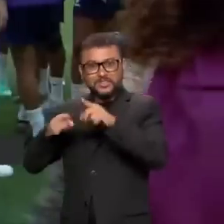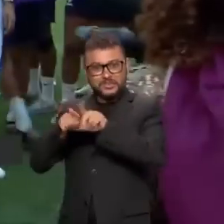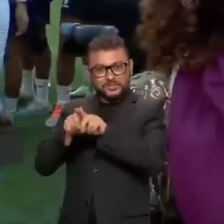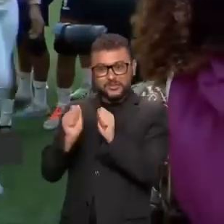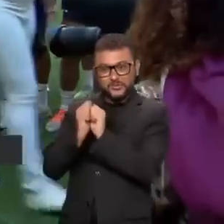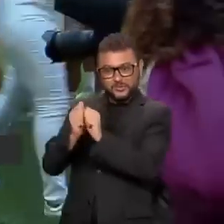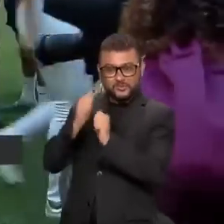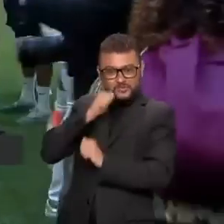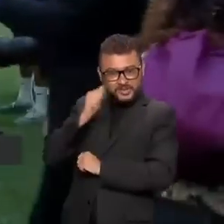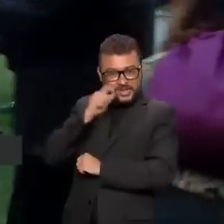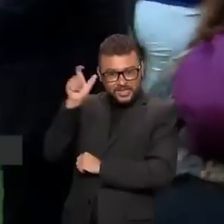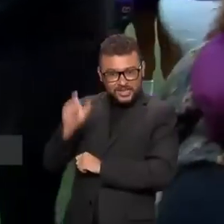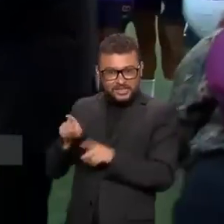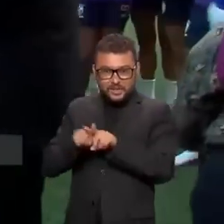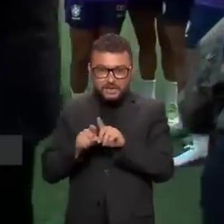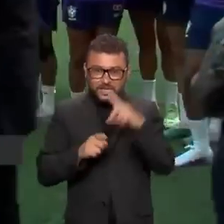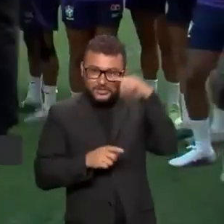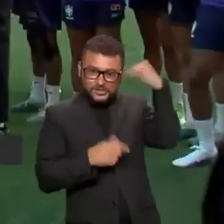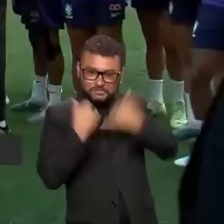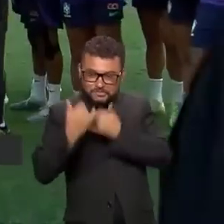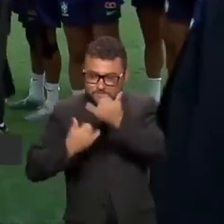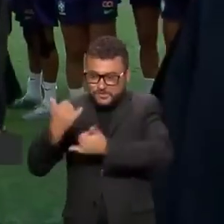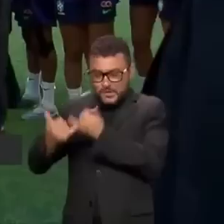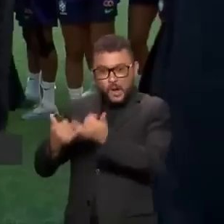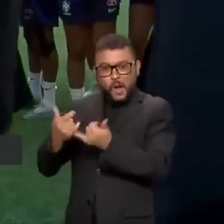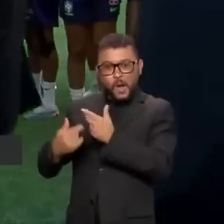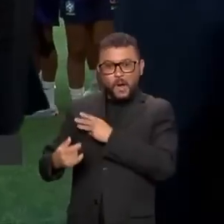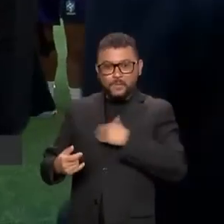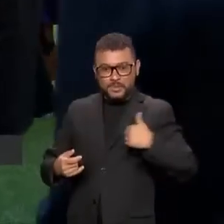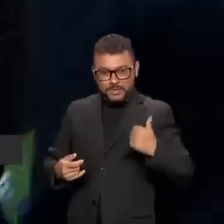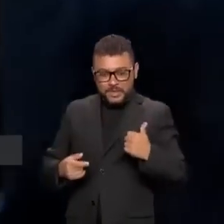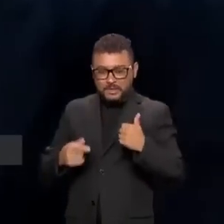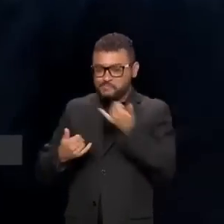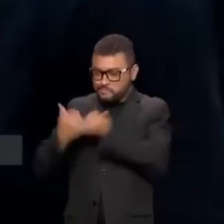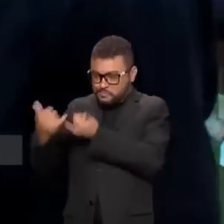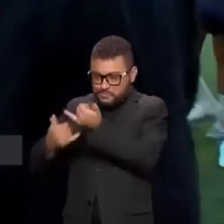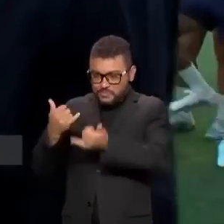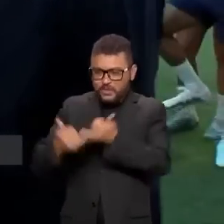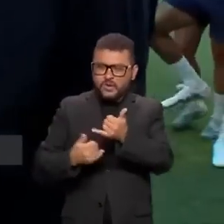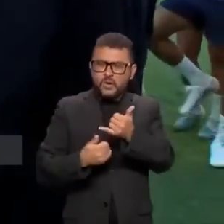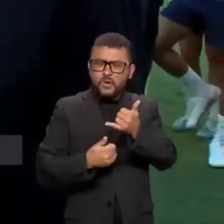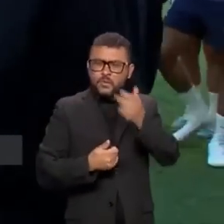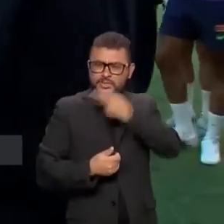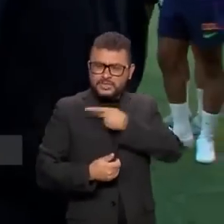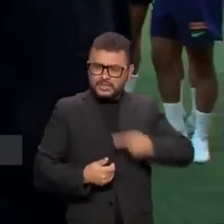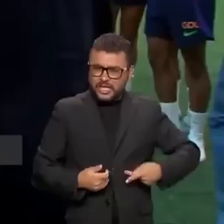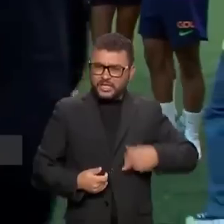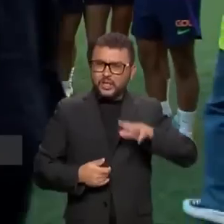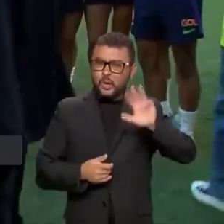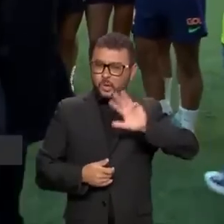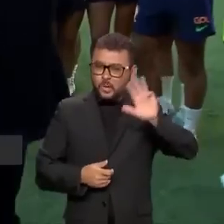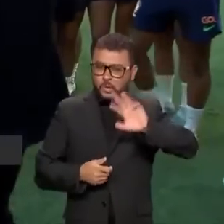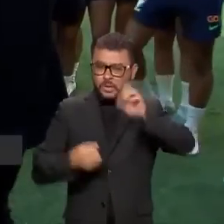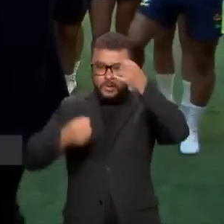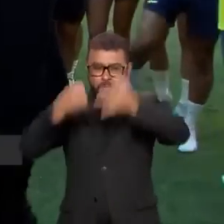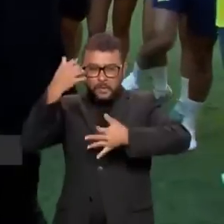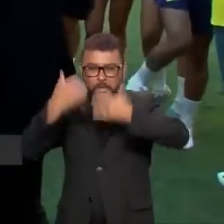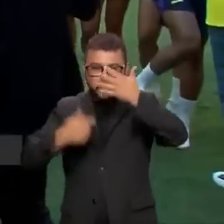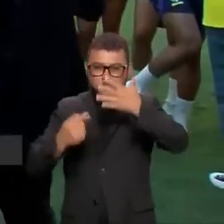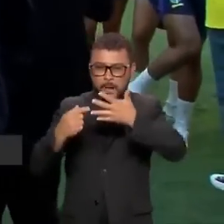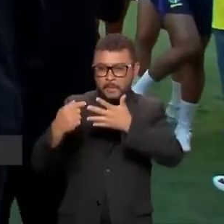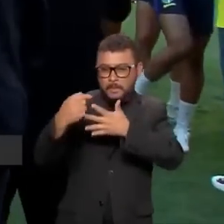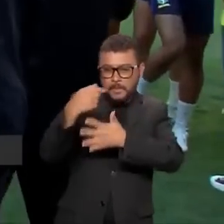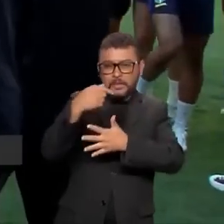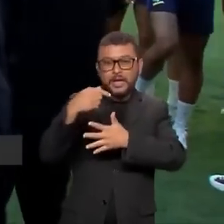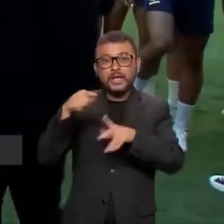Marta e com a Janja, a primeira dama, o presidente fez declarações e as jogadoras também,